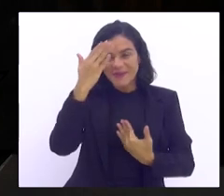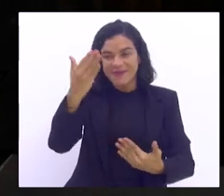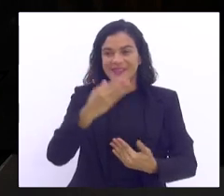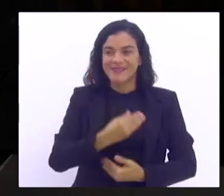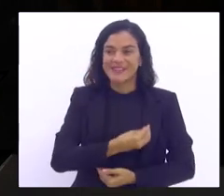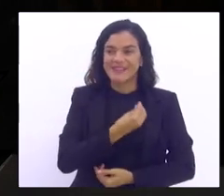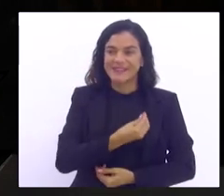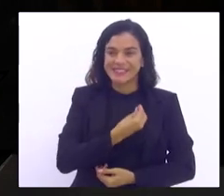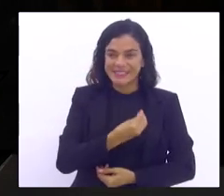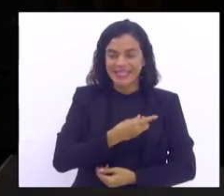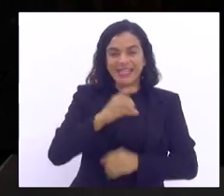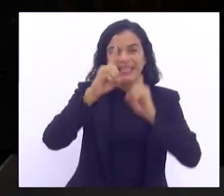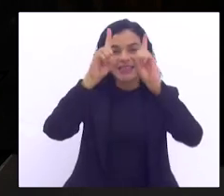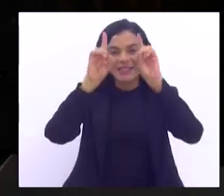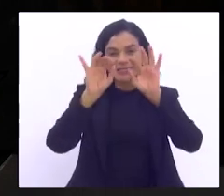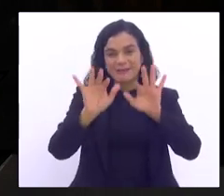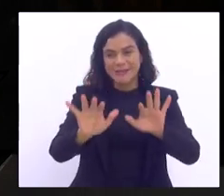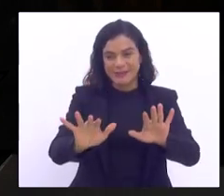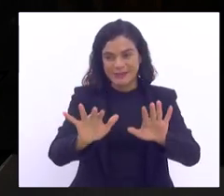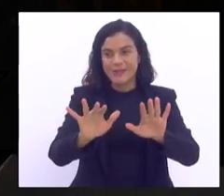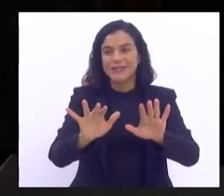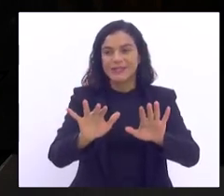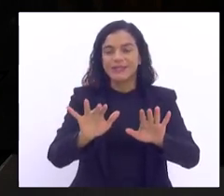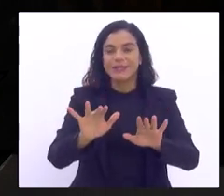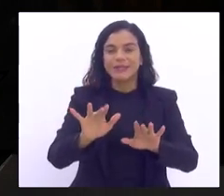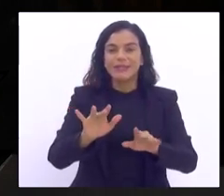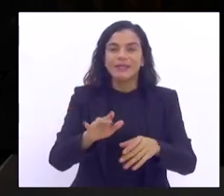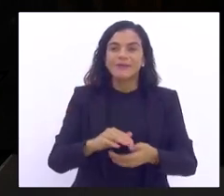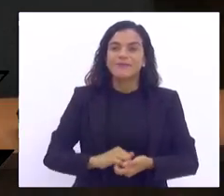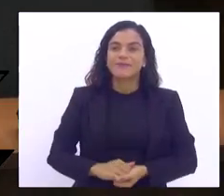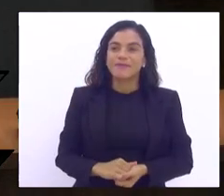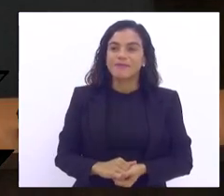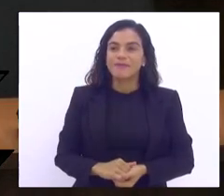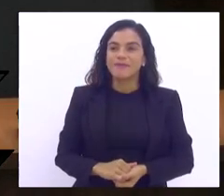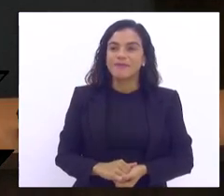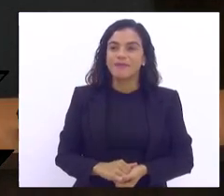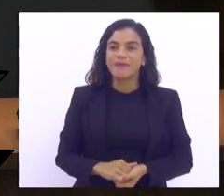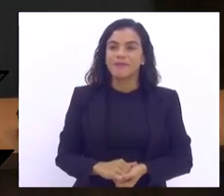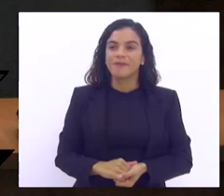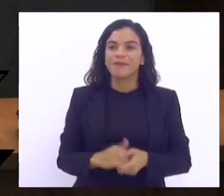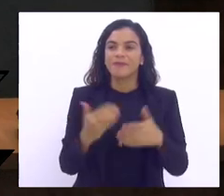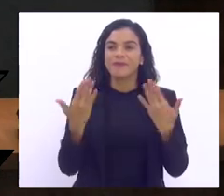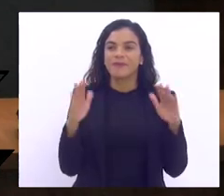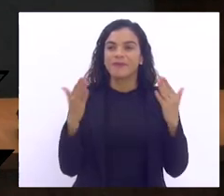presença de todos. Deus abençoe vocês e nos livre da maldição do aborto.